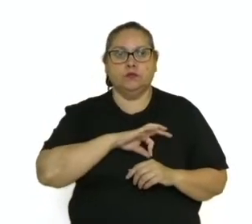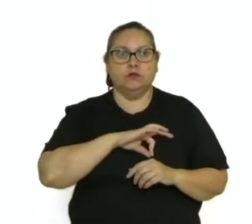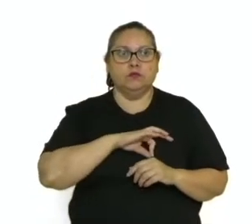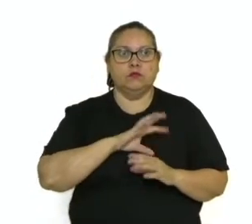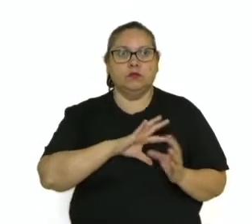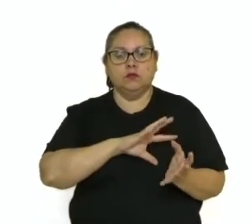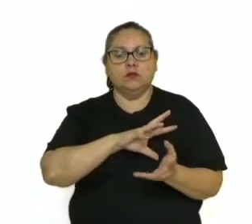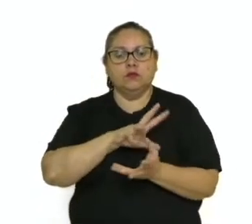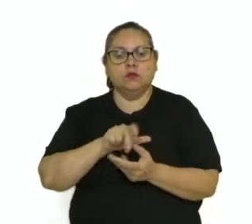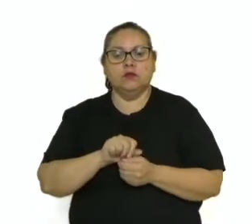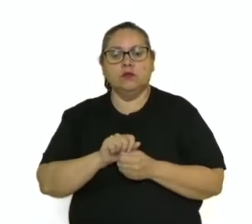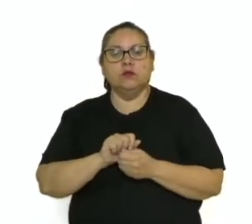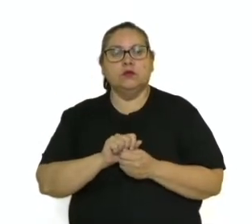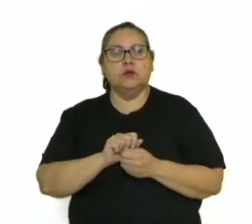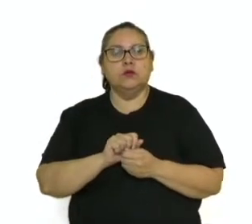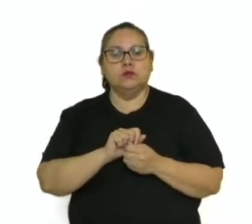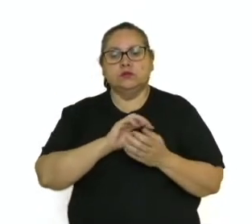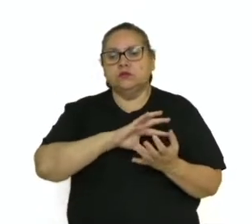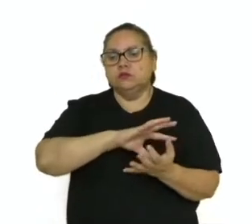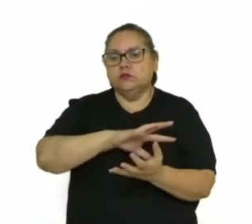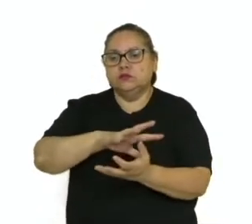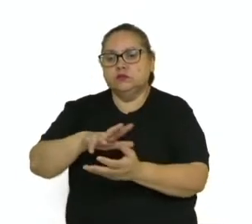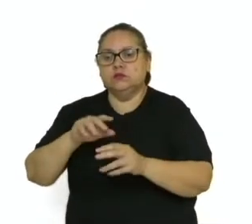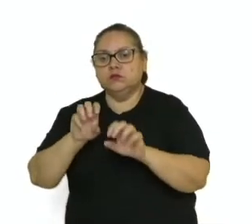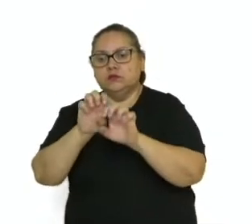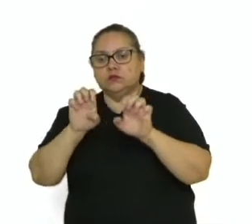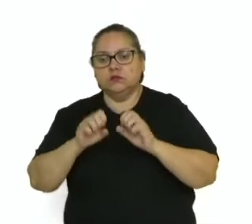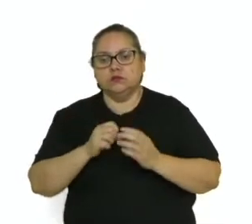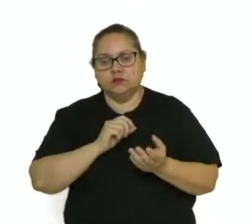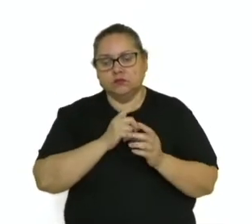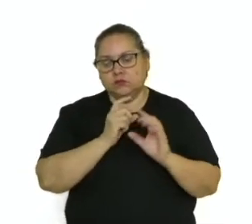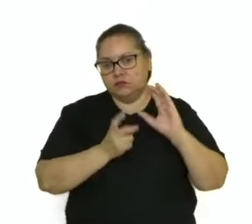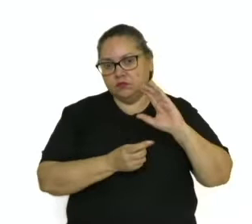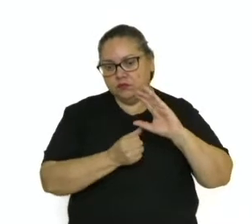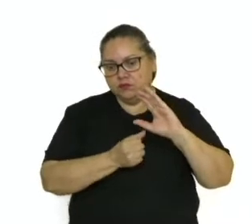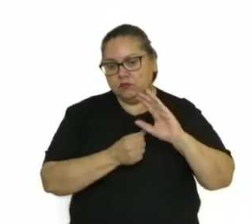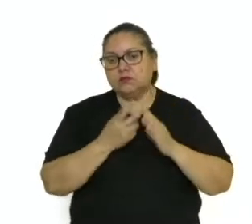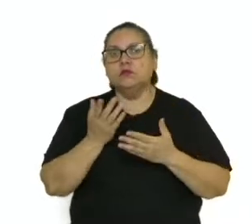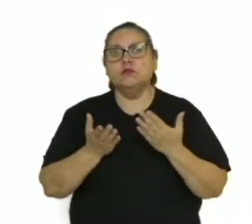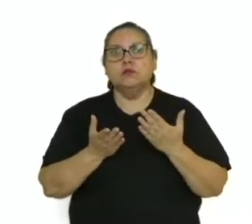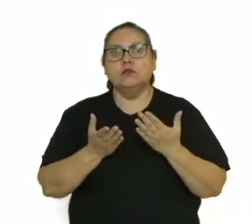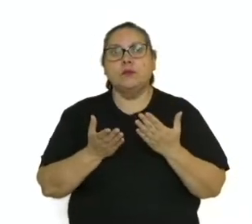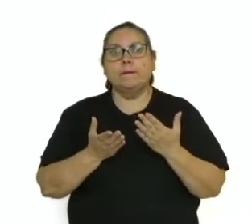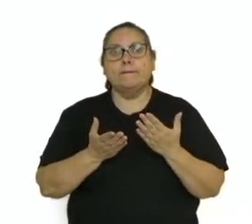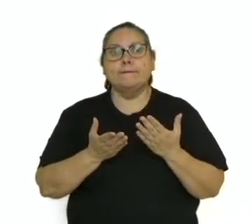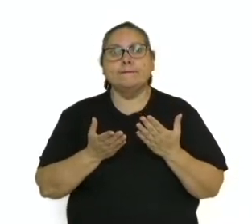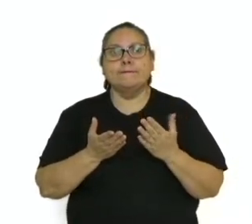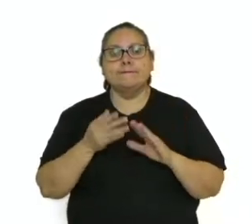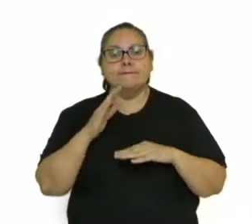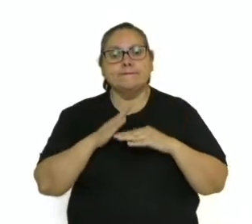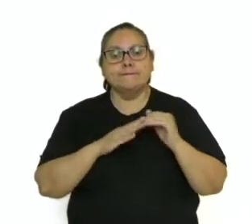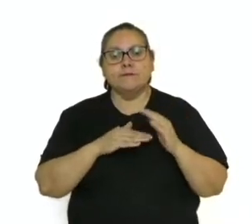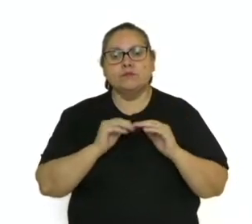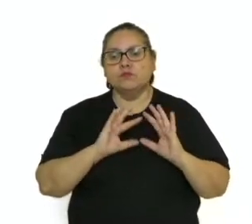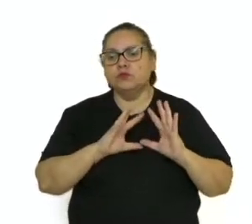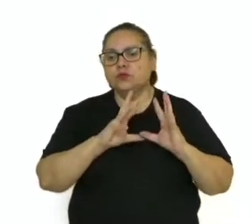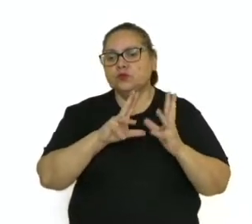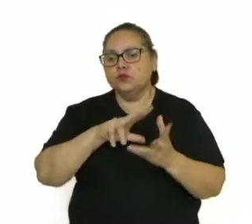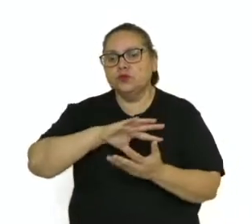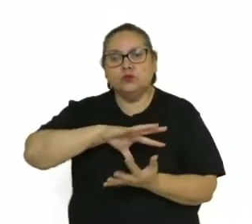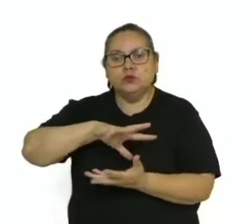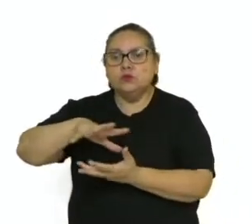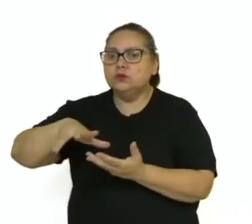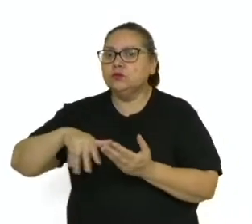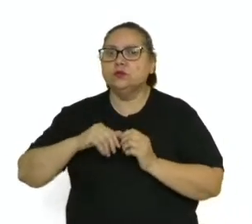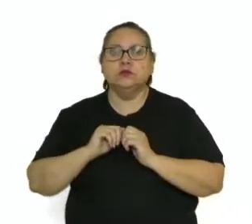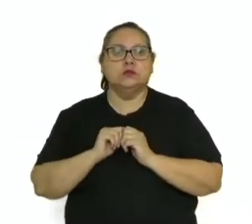o mundo. Com a era da globalização, o sistema capitalista tornou-se predominantemente praticamente todo o mundo.